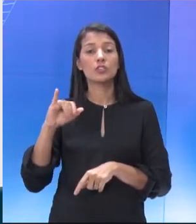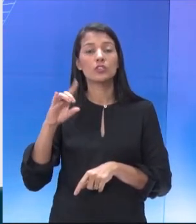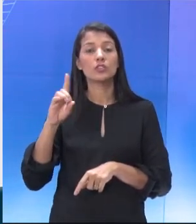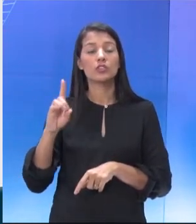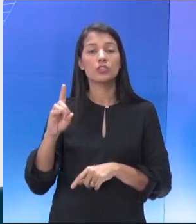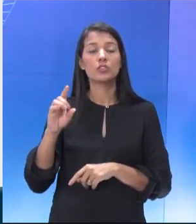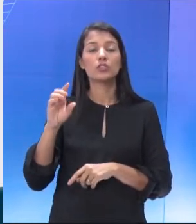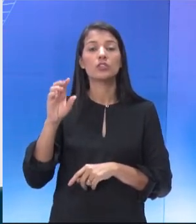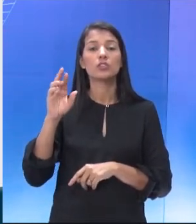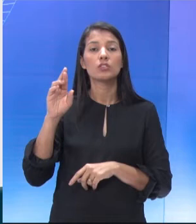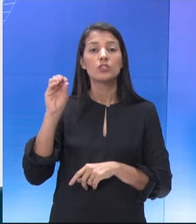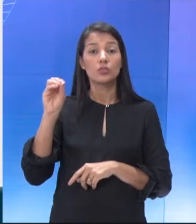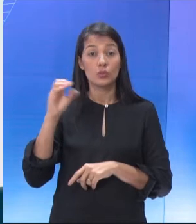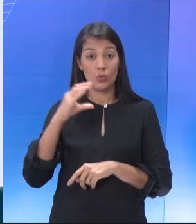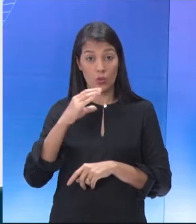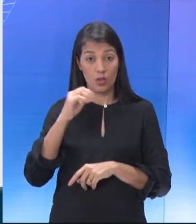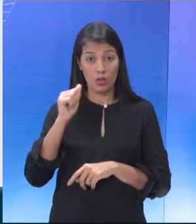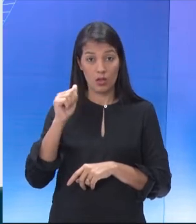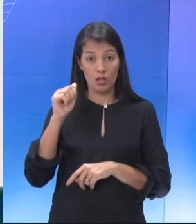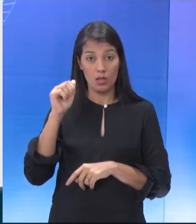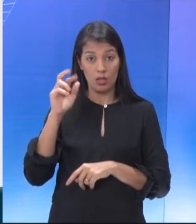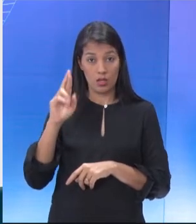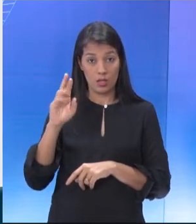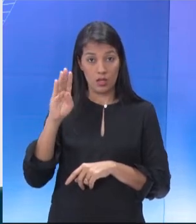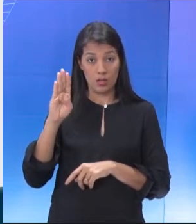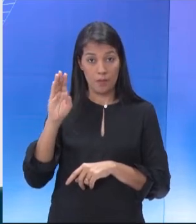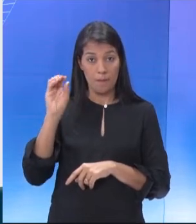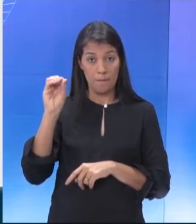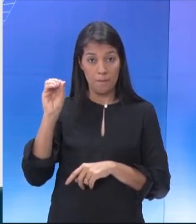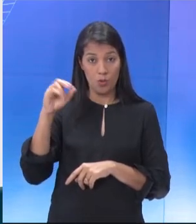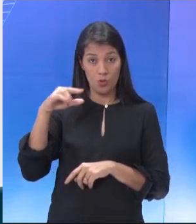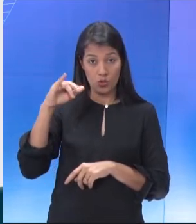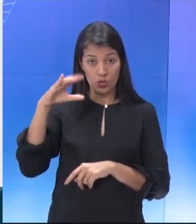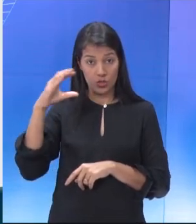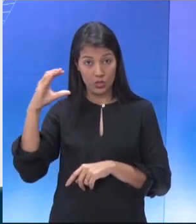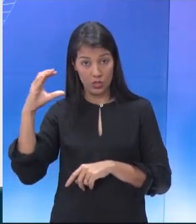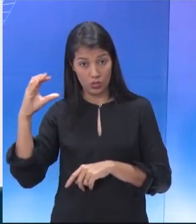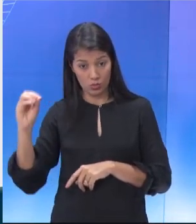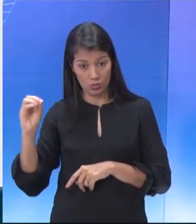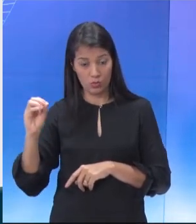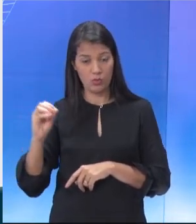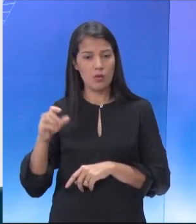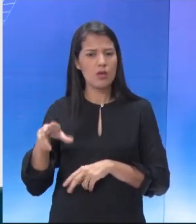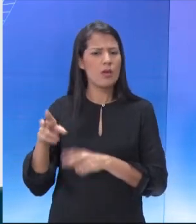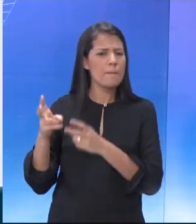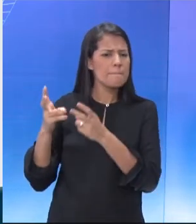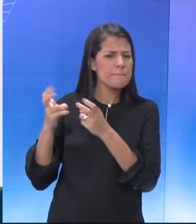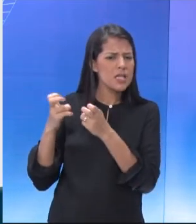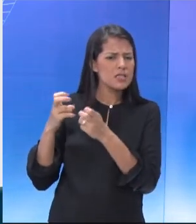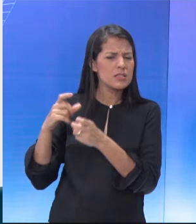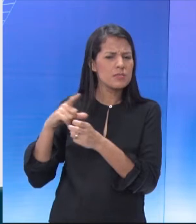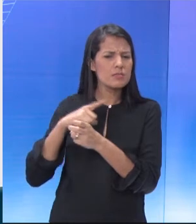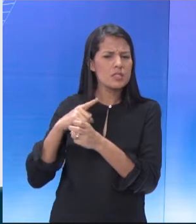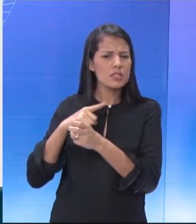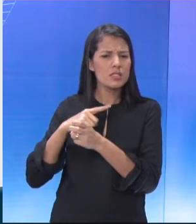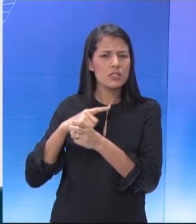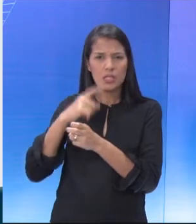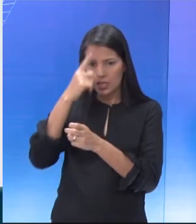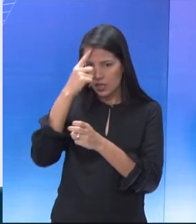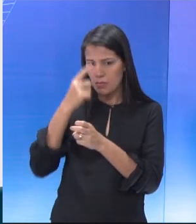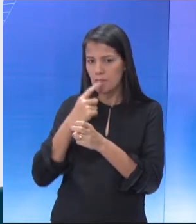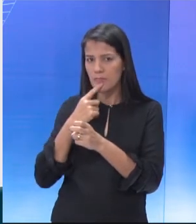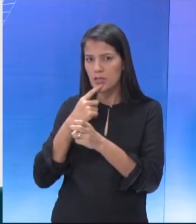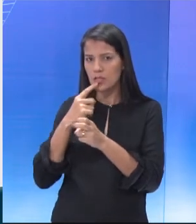vocês vão perceber que tem uma das pernas aí que ela faz uma dobrinha. Essa dobrinha acontece porque é uma